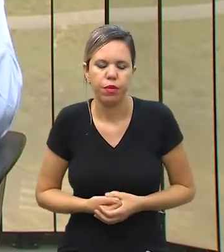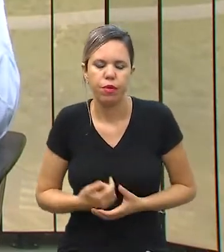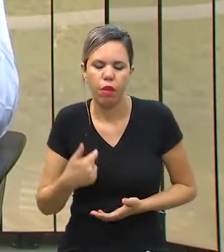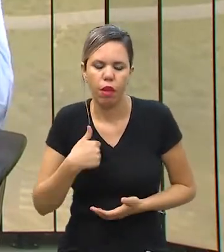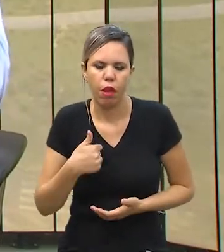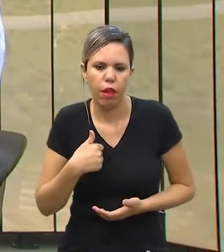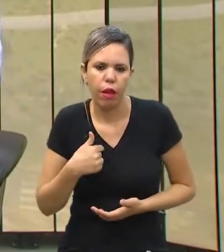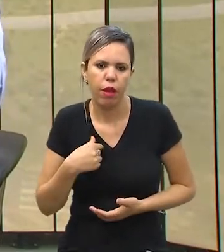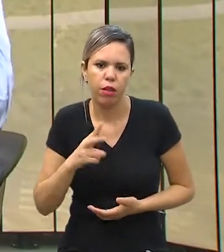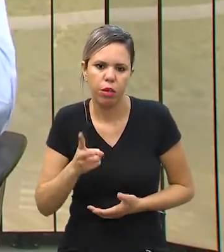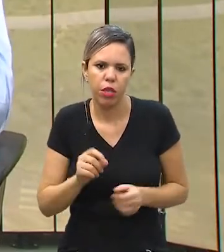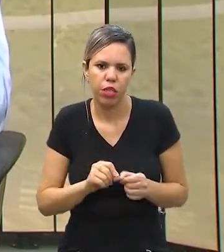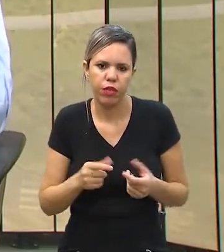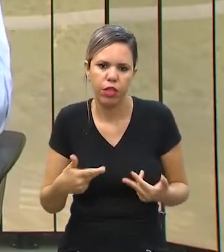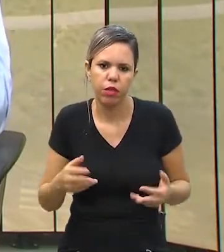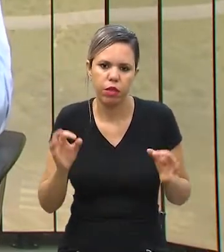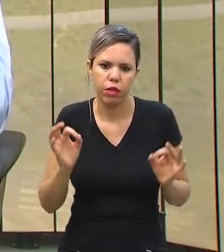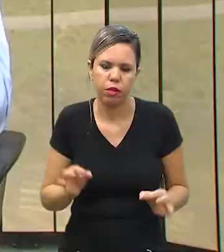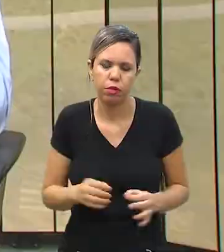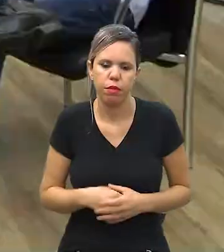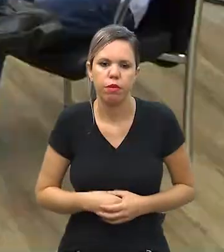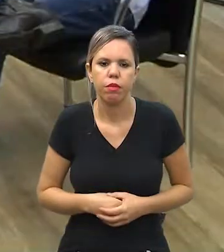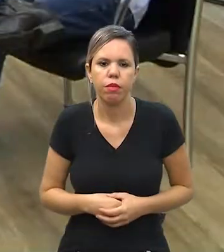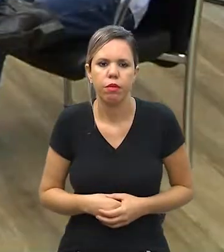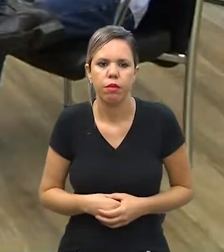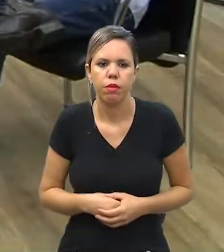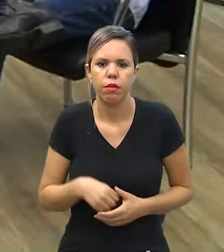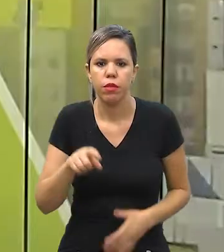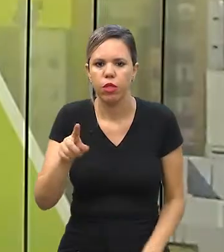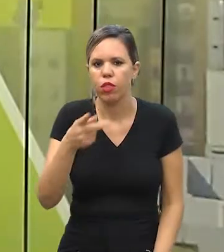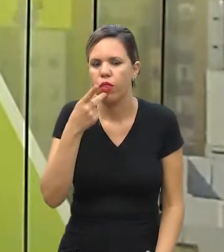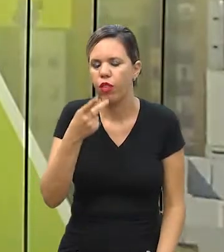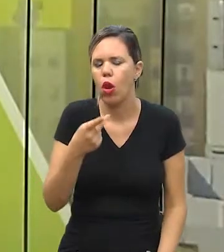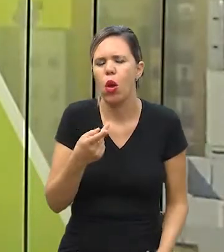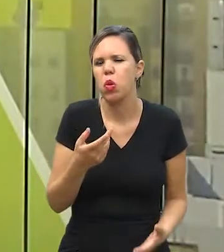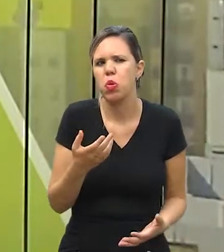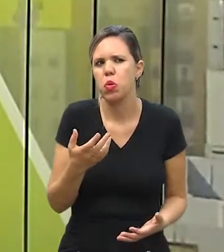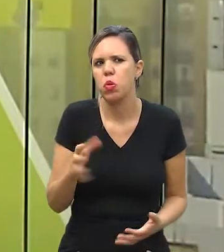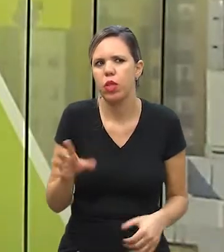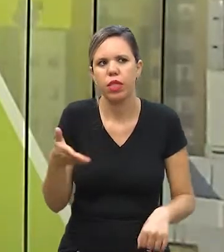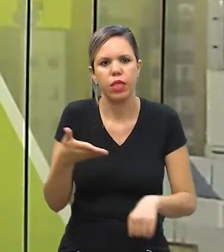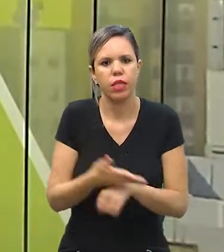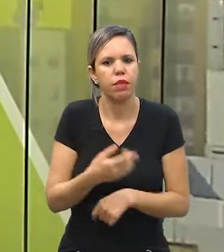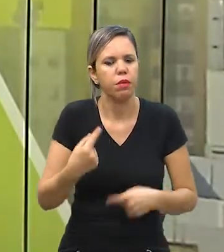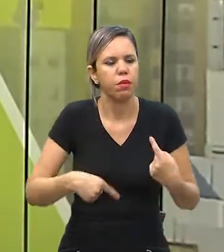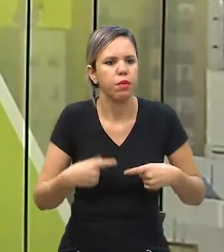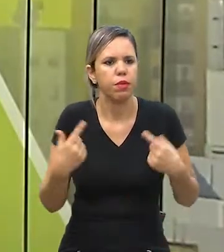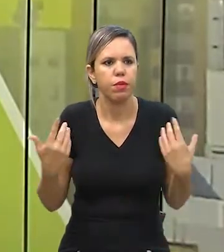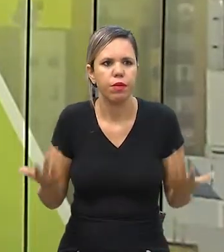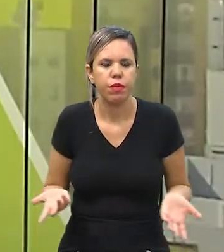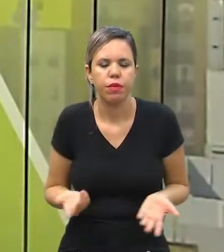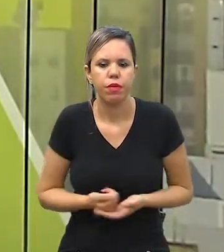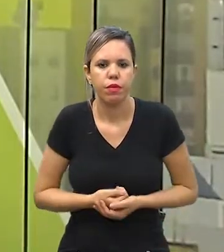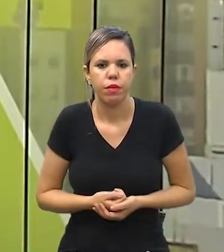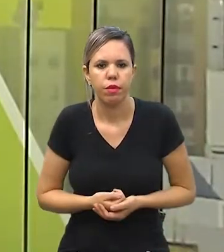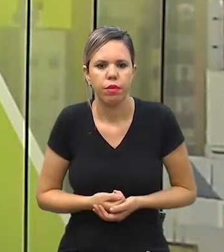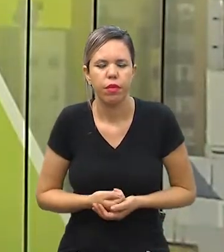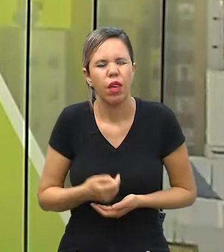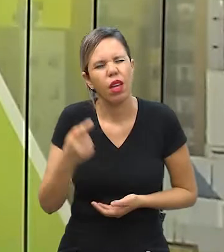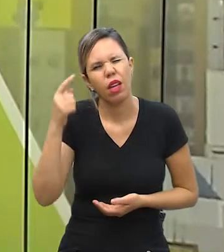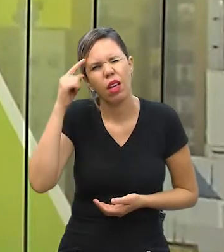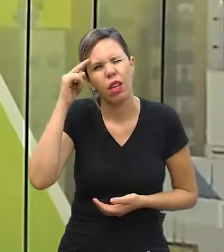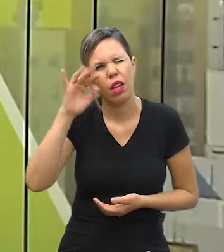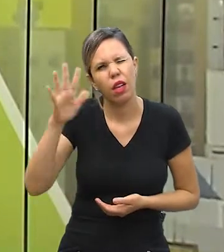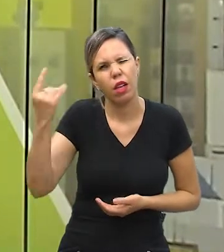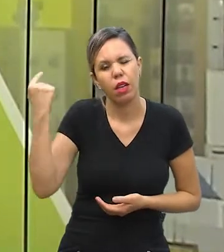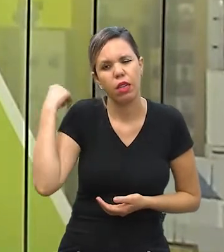caso, eu sempre quis fazer a coisa correta, né? Você falou que você não queria, né, entrar para a política. Que imagem que você tinha